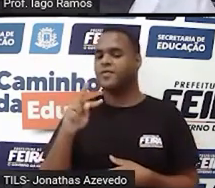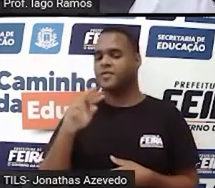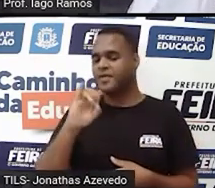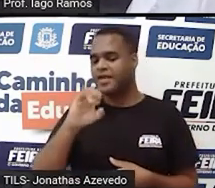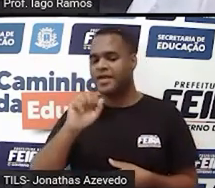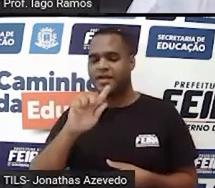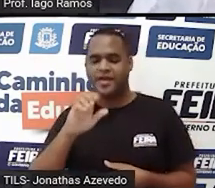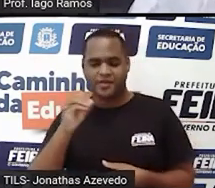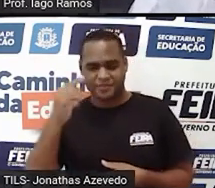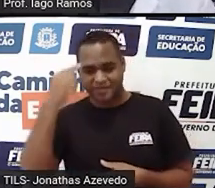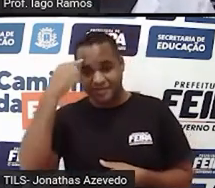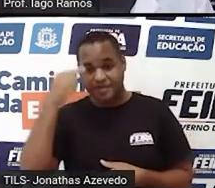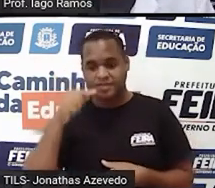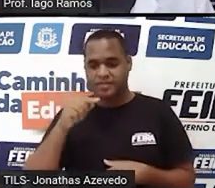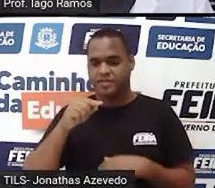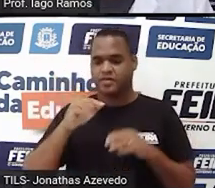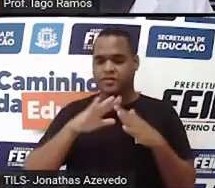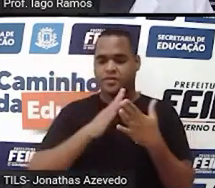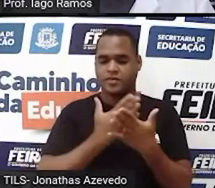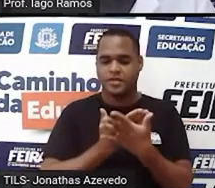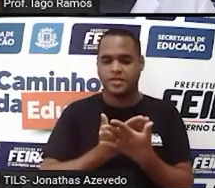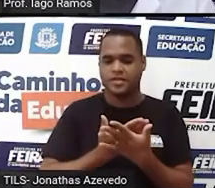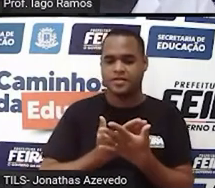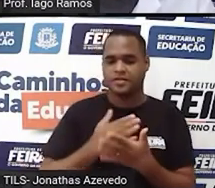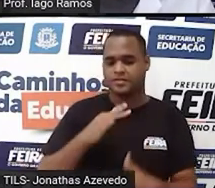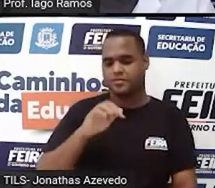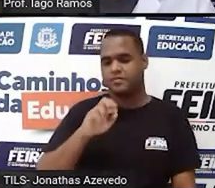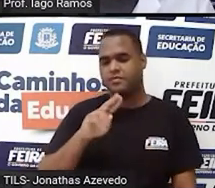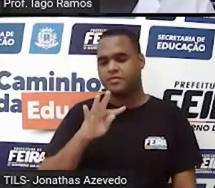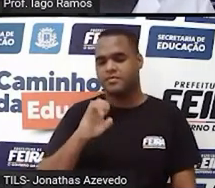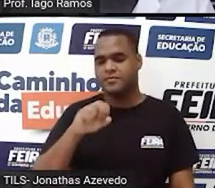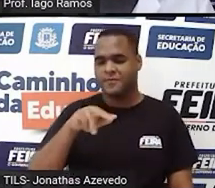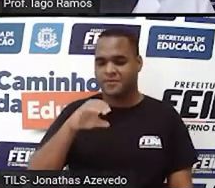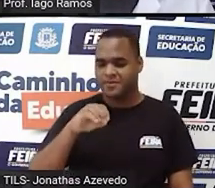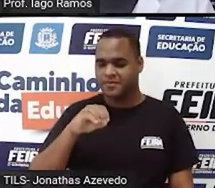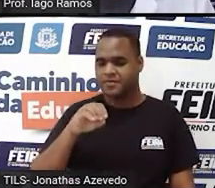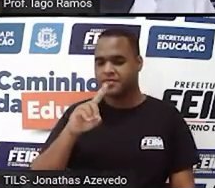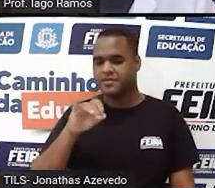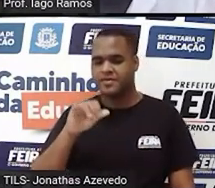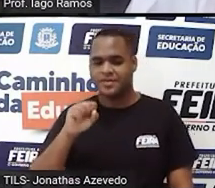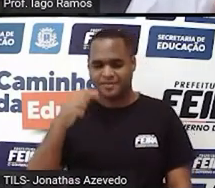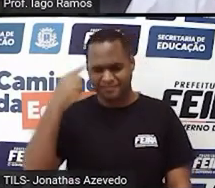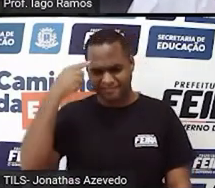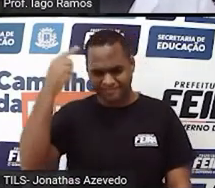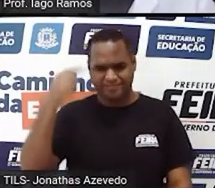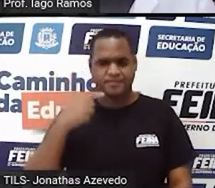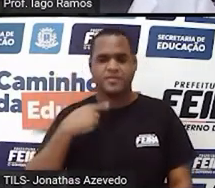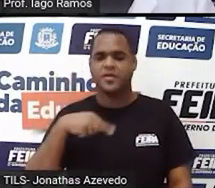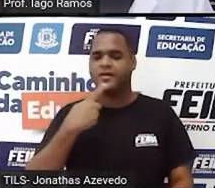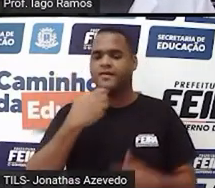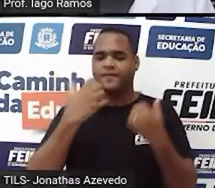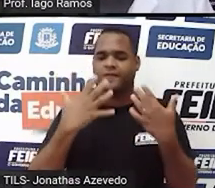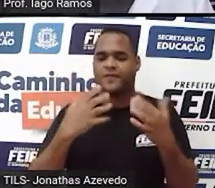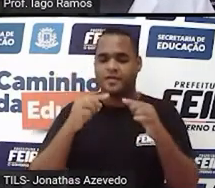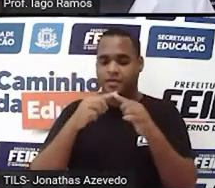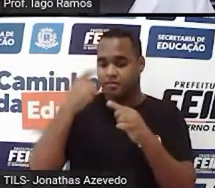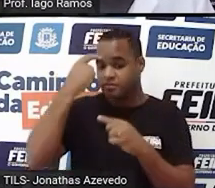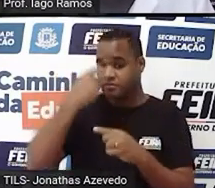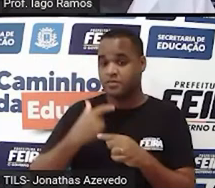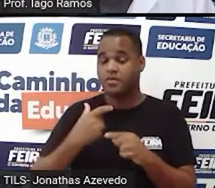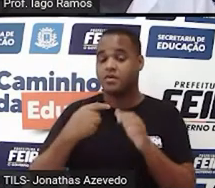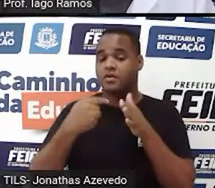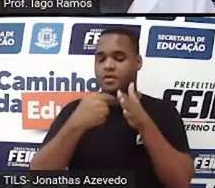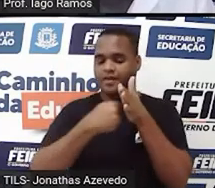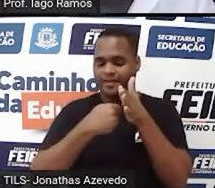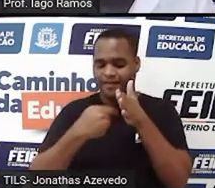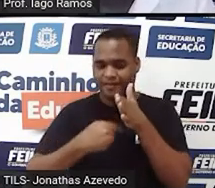Iago Ramos veio lá da escola municipal Faustino Dias Lima né e um pouco aqui das minhas características